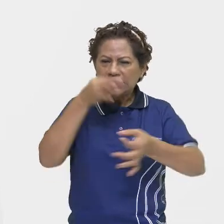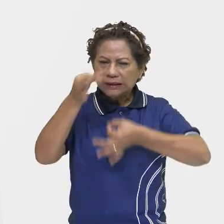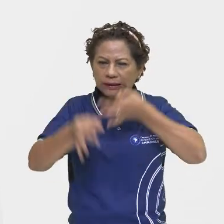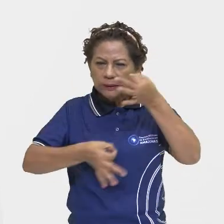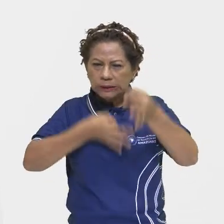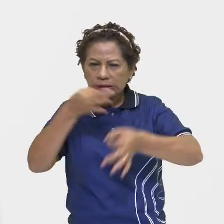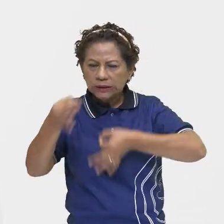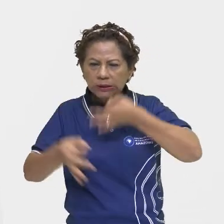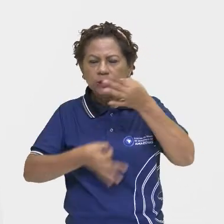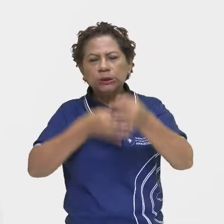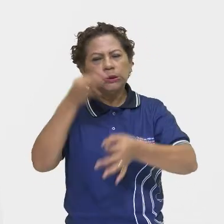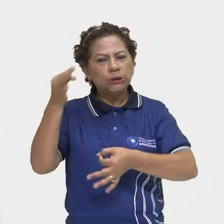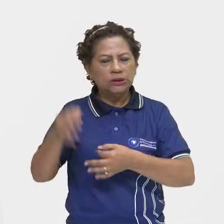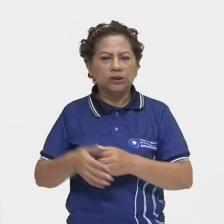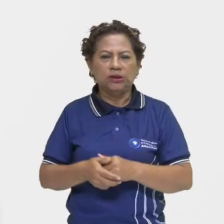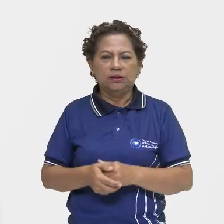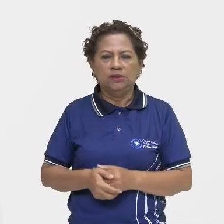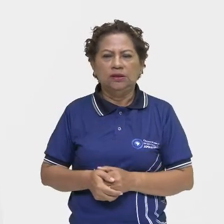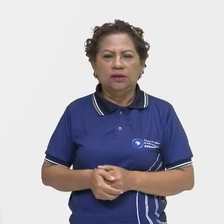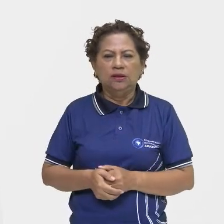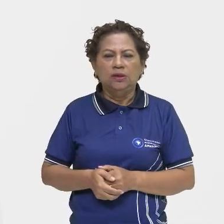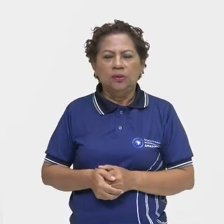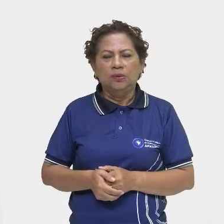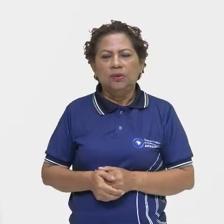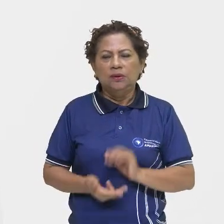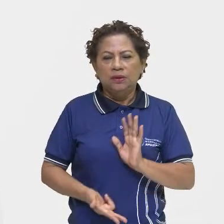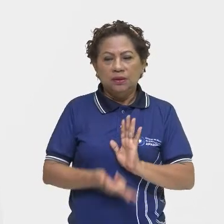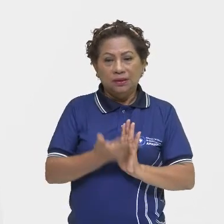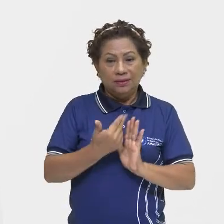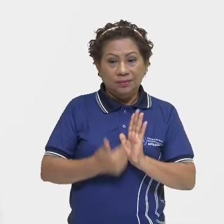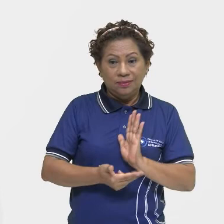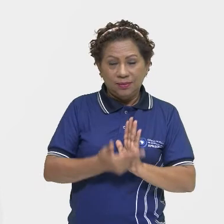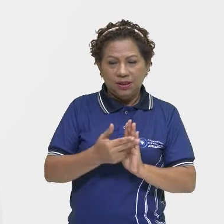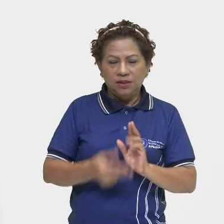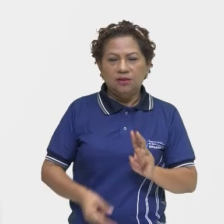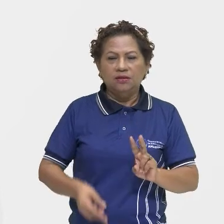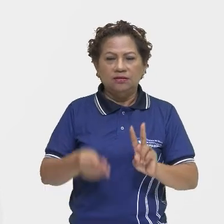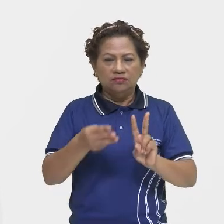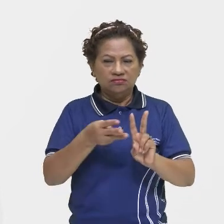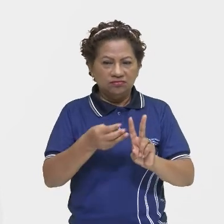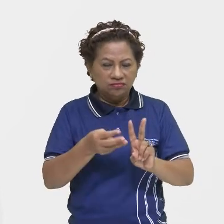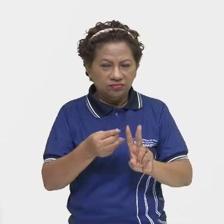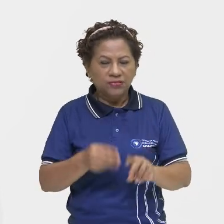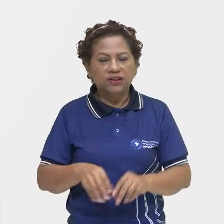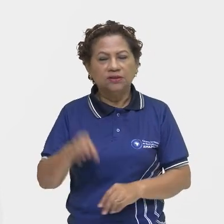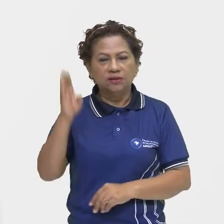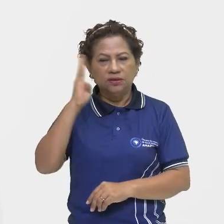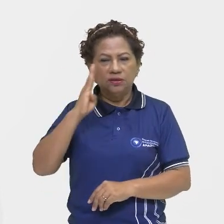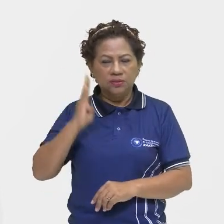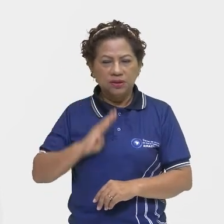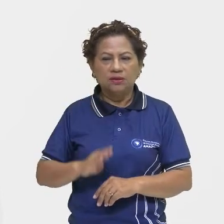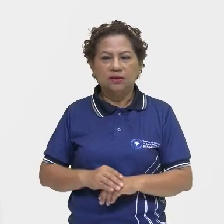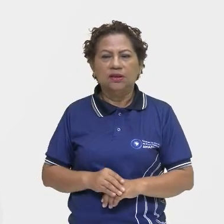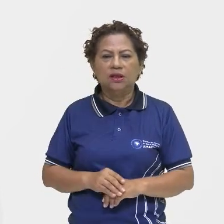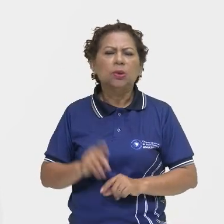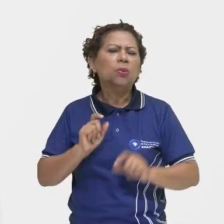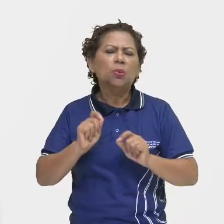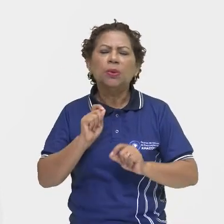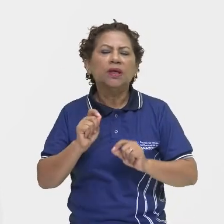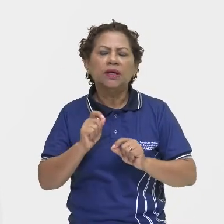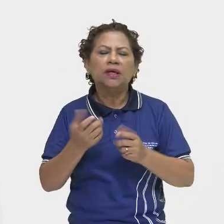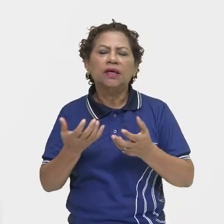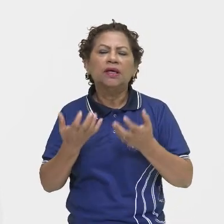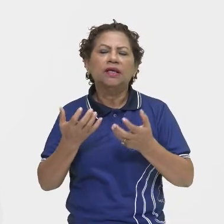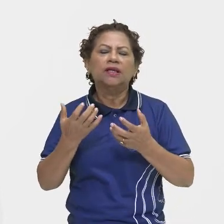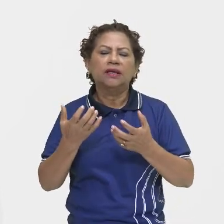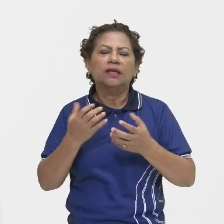um personagem indígena, que é um personagem, né, que tem grande raiz brasileira, ele tenta trazer para as suas